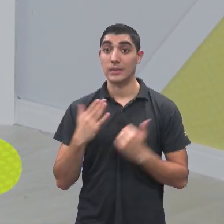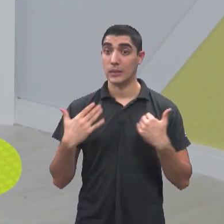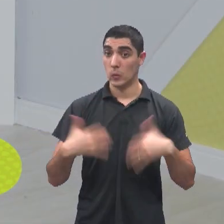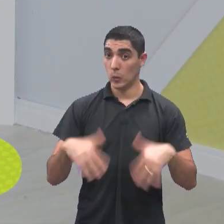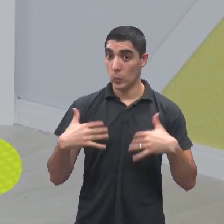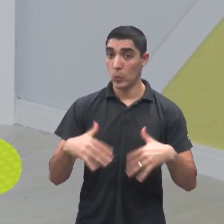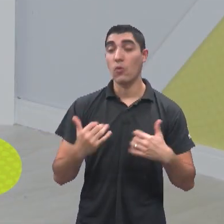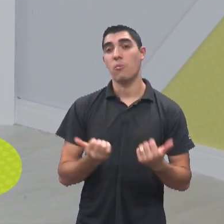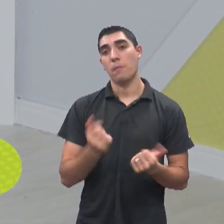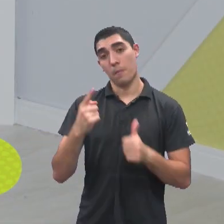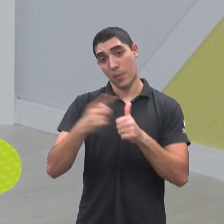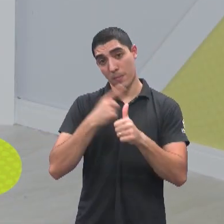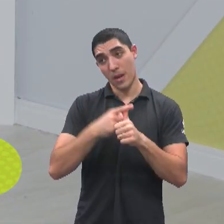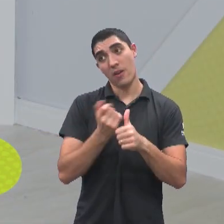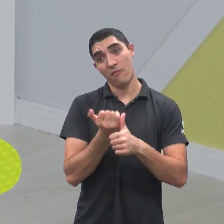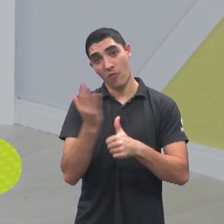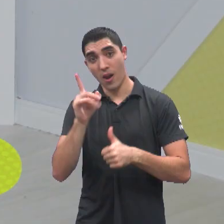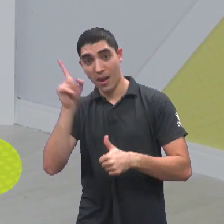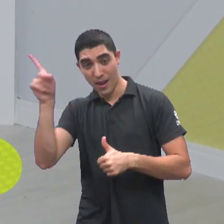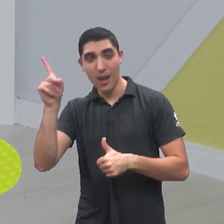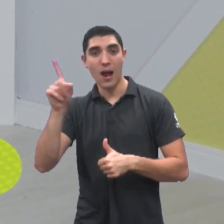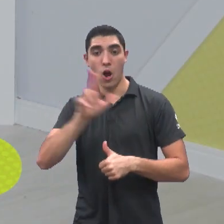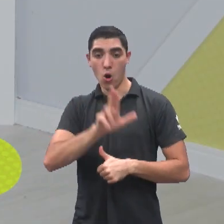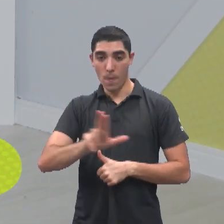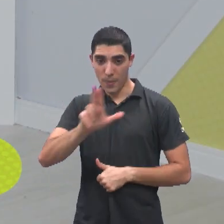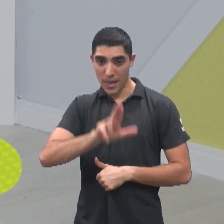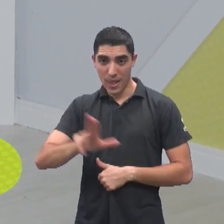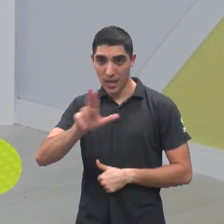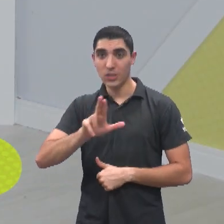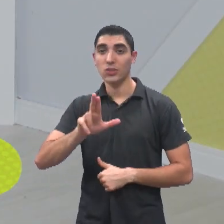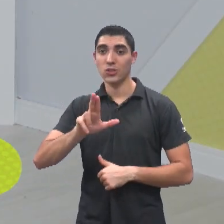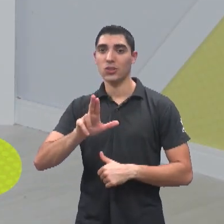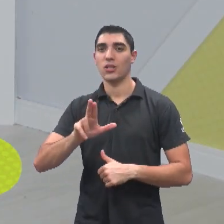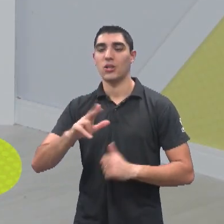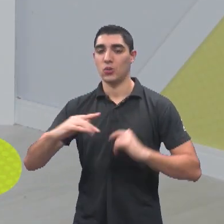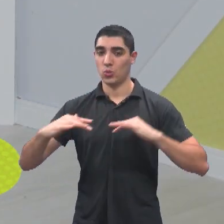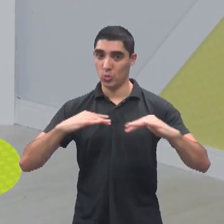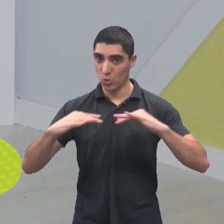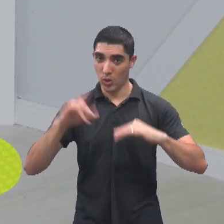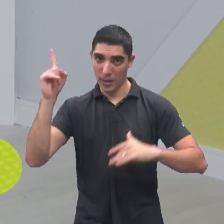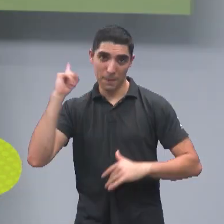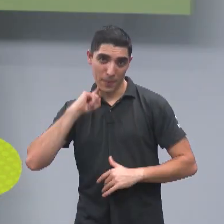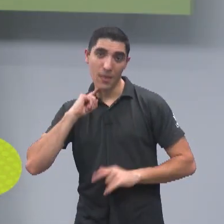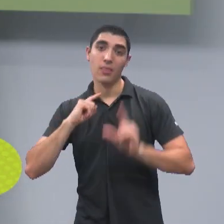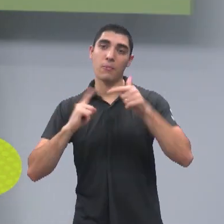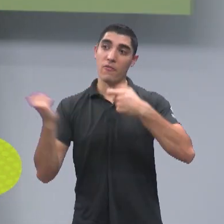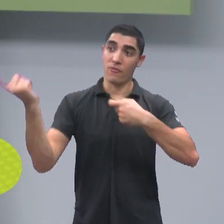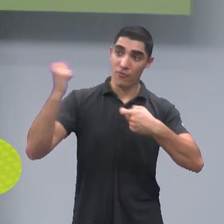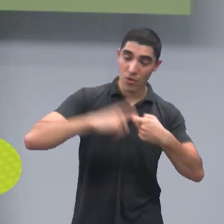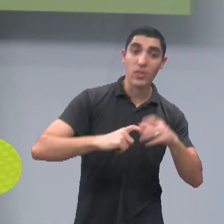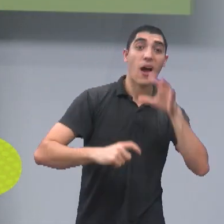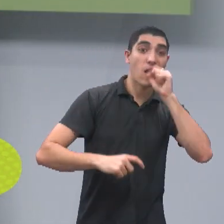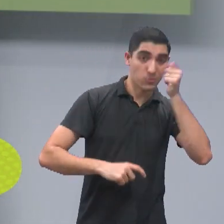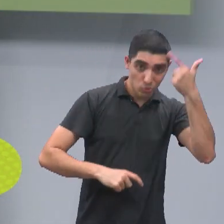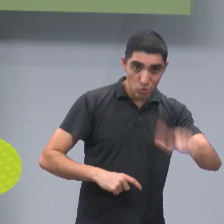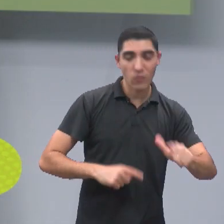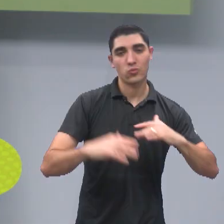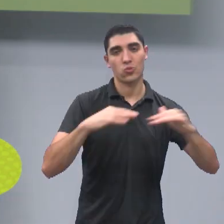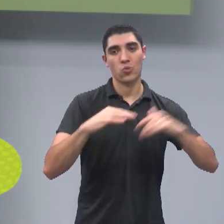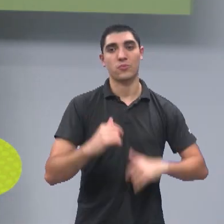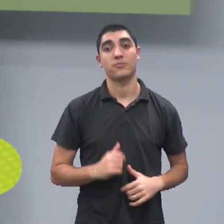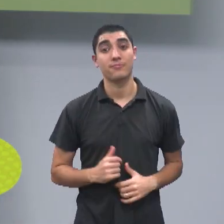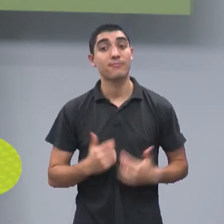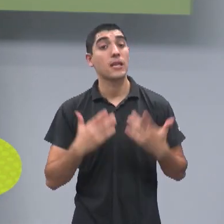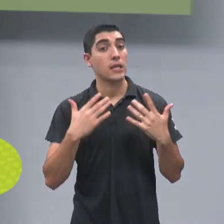de volta, né? Porque pouco tempo aí, é longe, pauleira para o São José Futsal, Brunão. Acho que já depois do jogo já